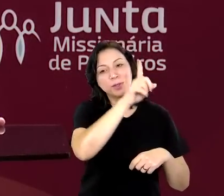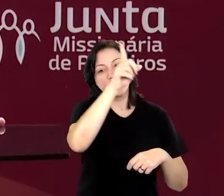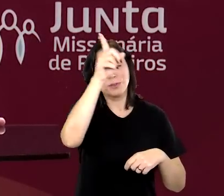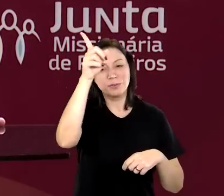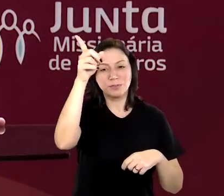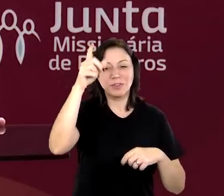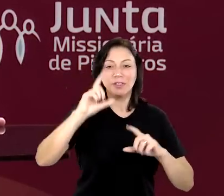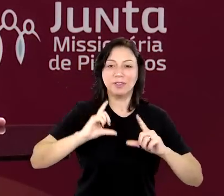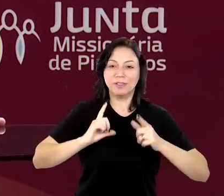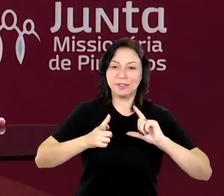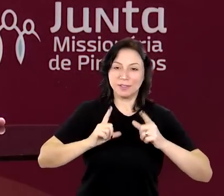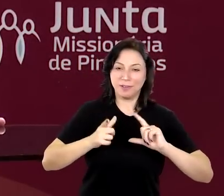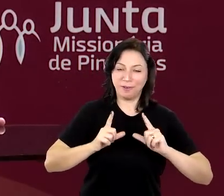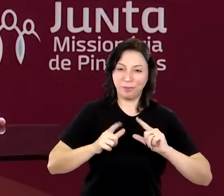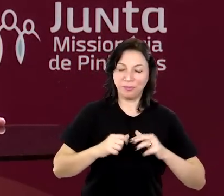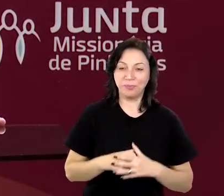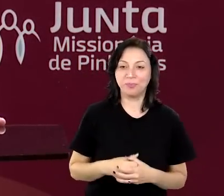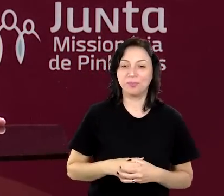vez que eu fui lá.